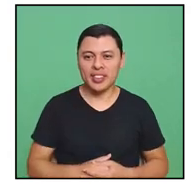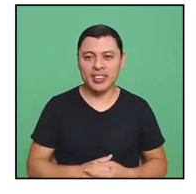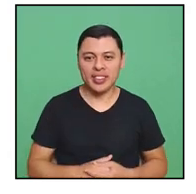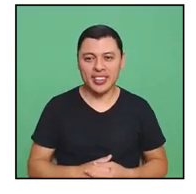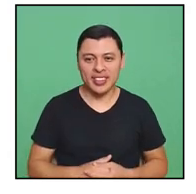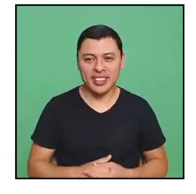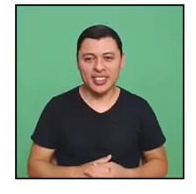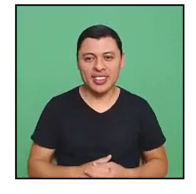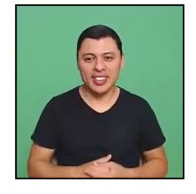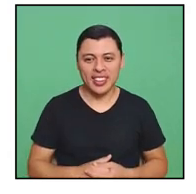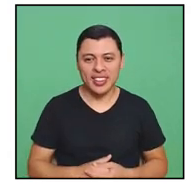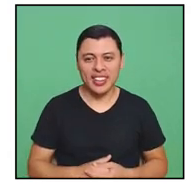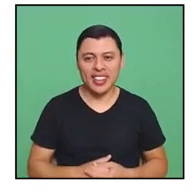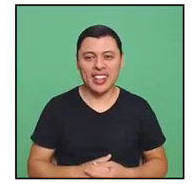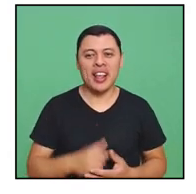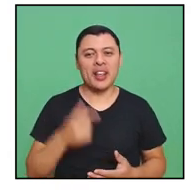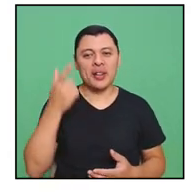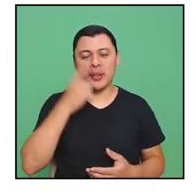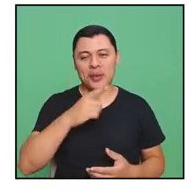Não, tranquilo.